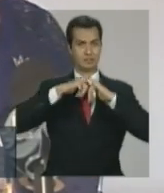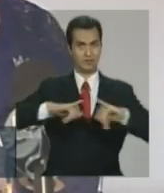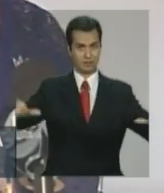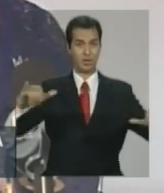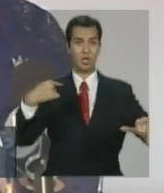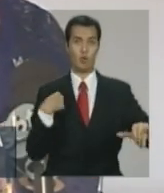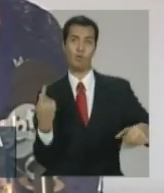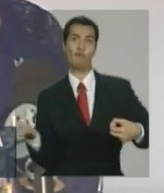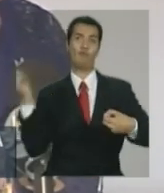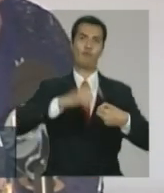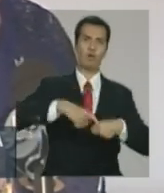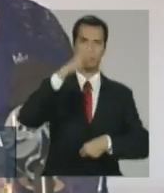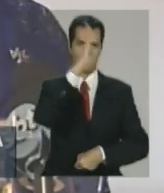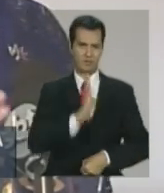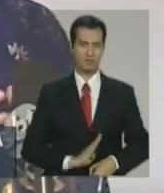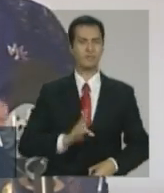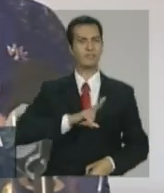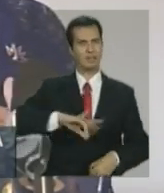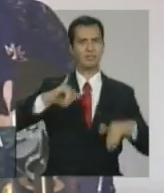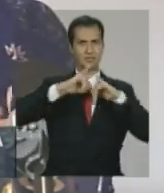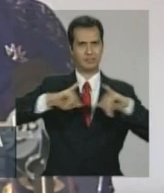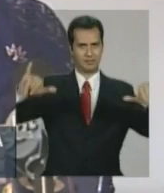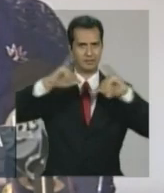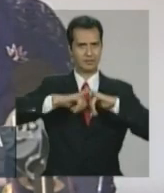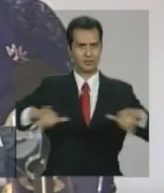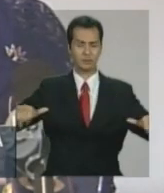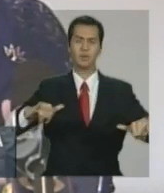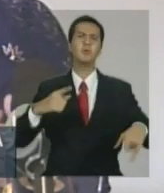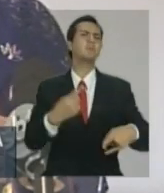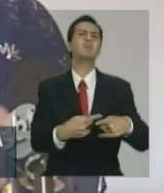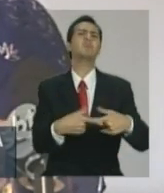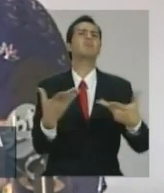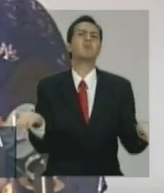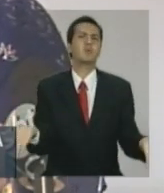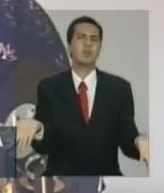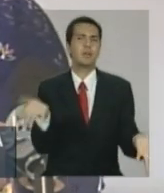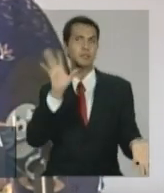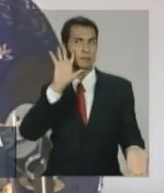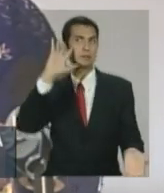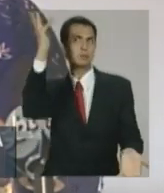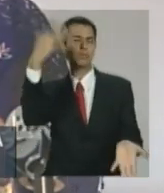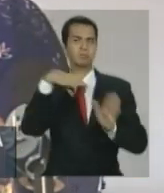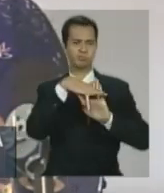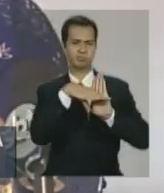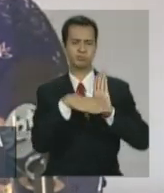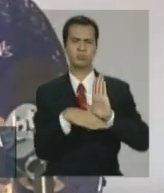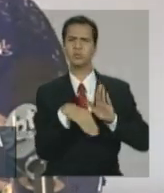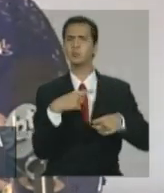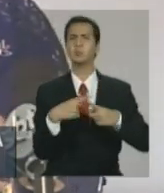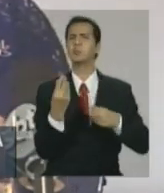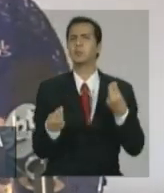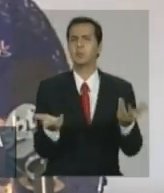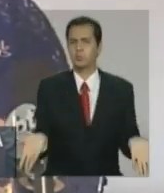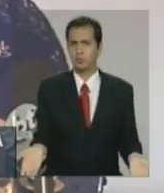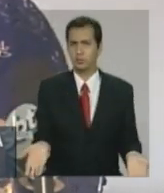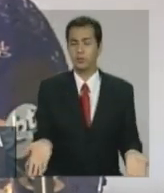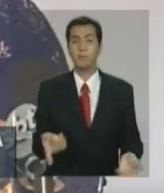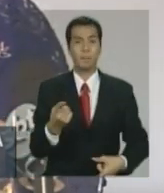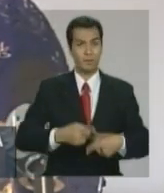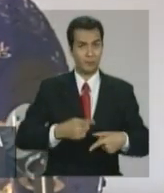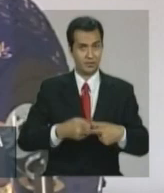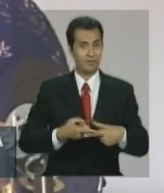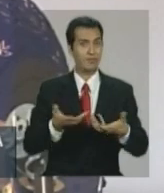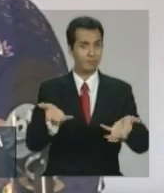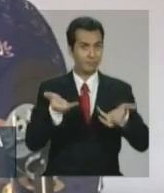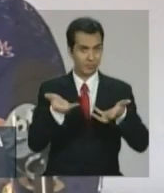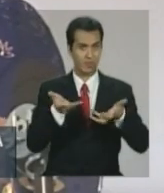para o Brasil. Por que essas medidas? Elas têm por objetivo justamente assegurar,